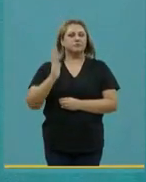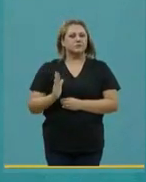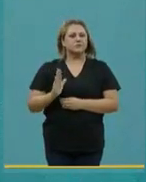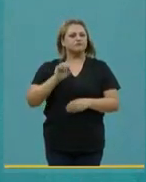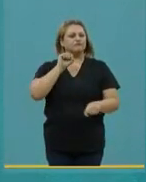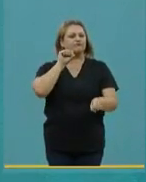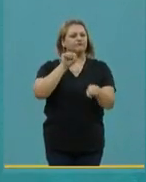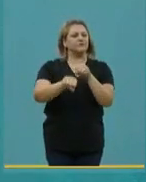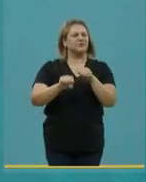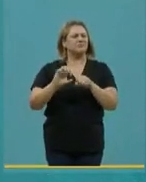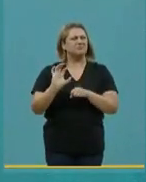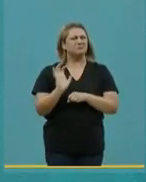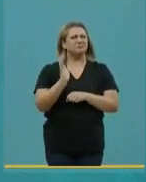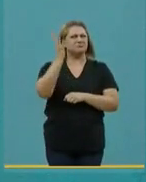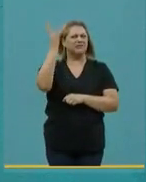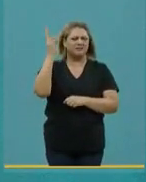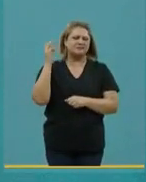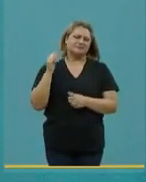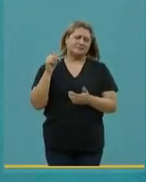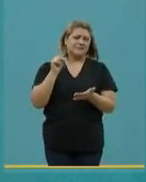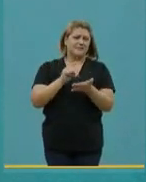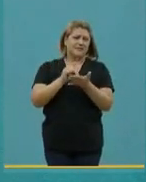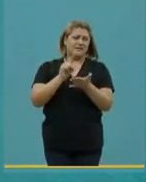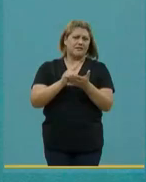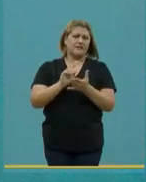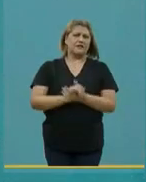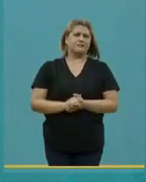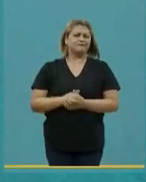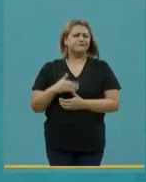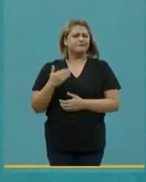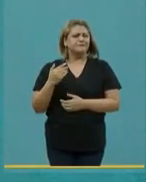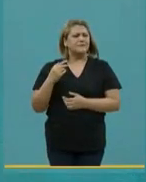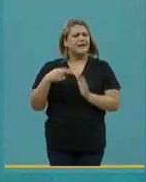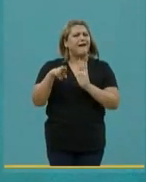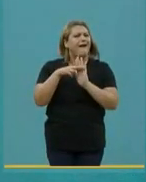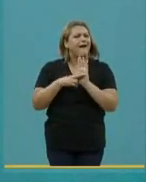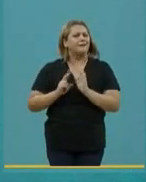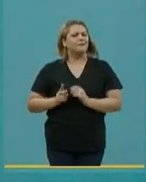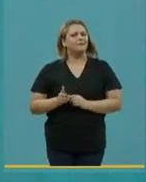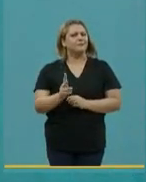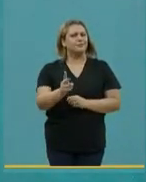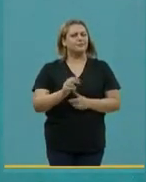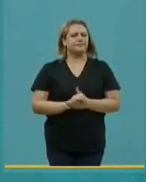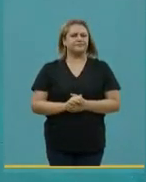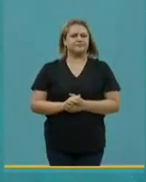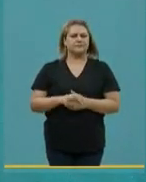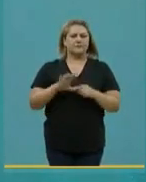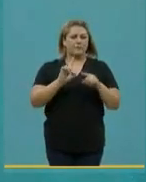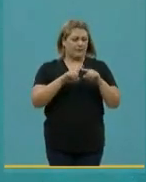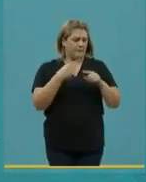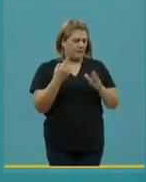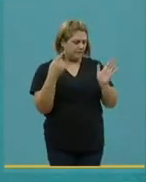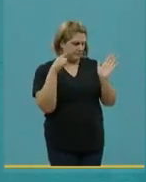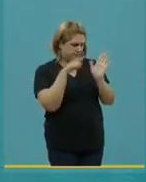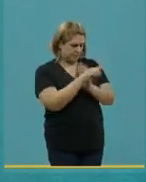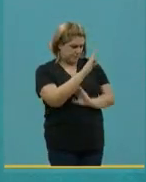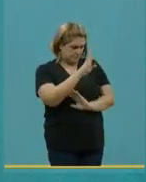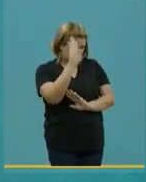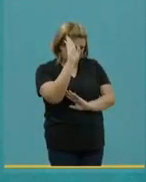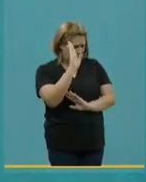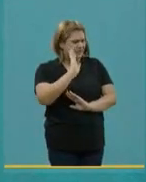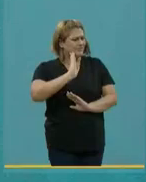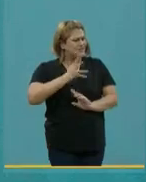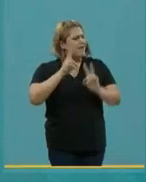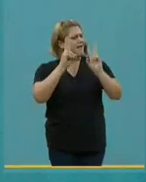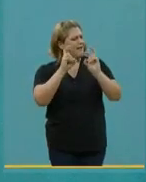e sistematizada perguntou o candidato embora tenha sido discutido várias vezes mesmo